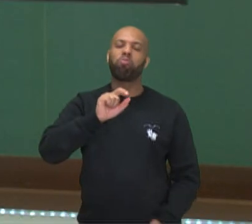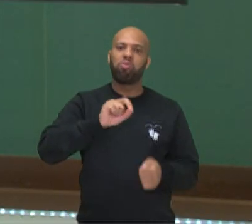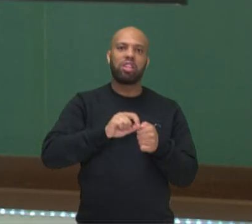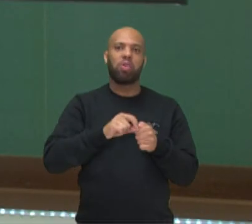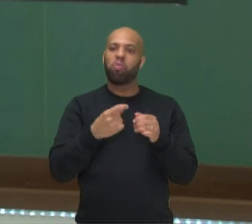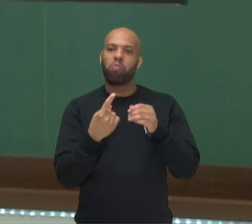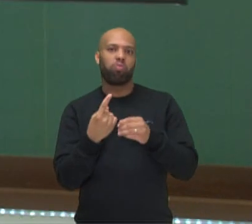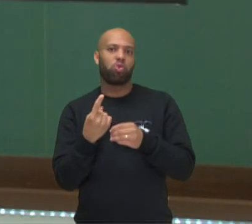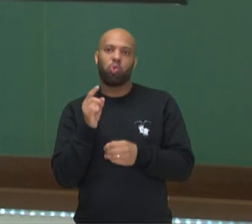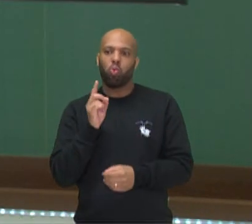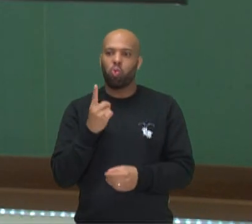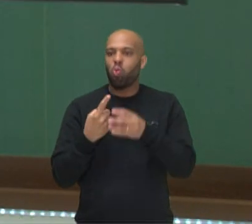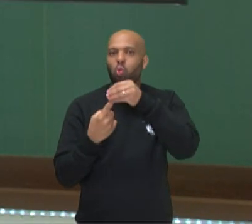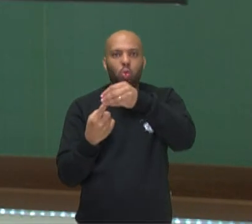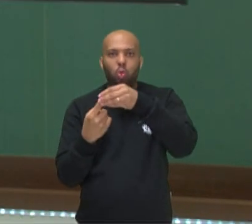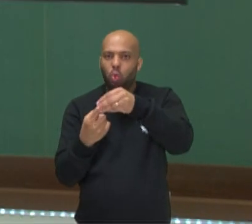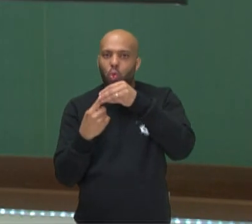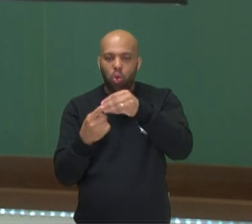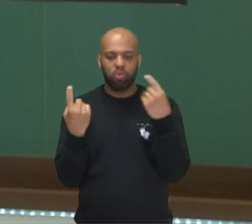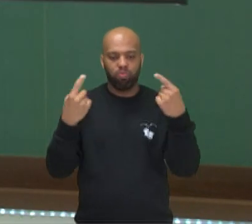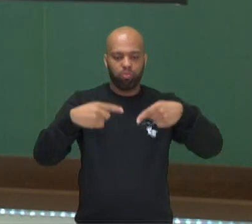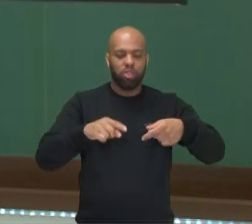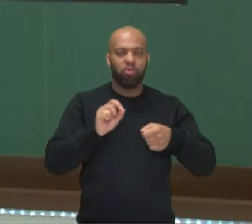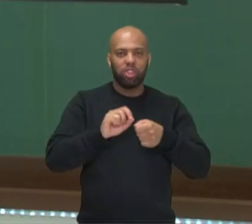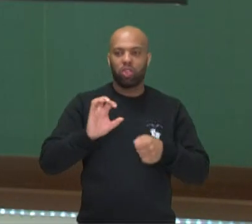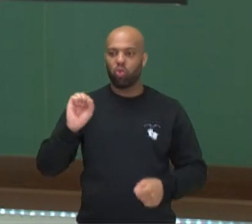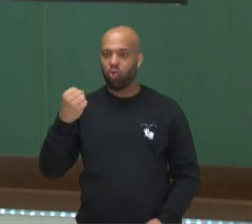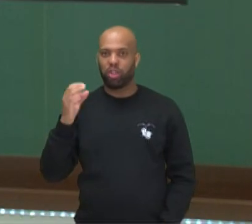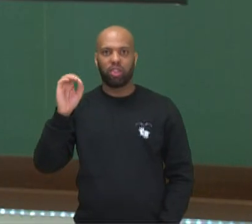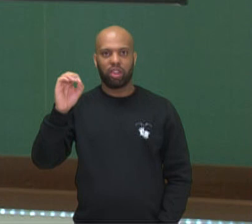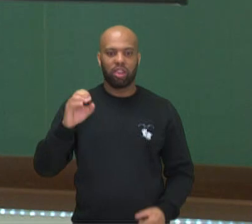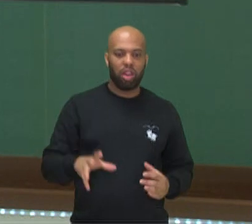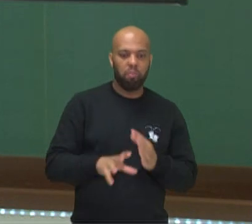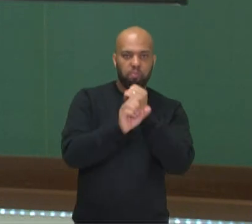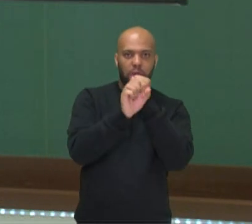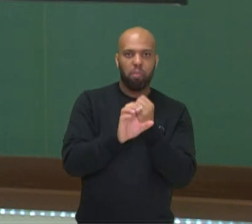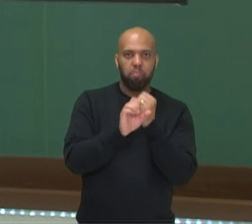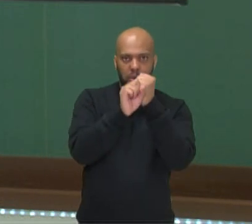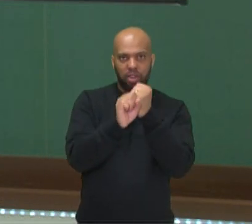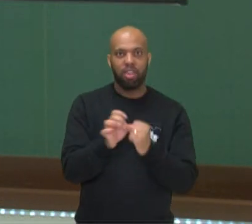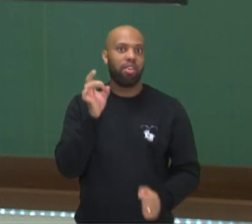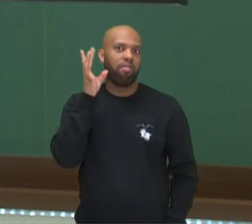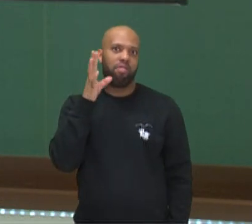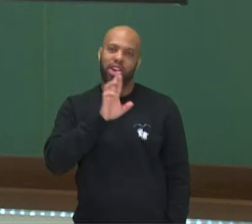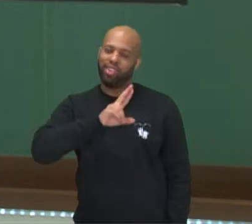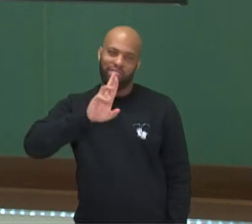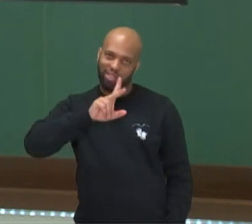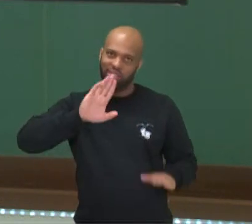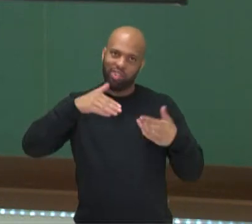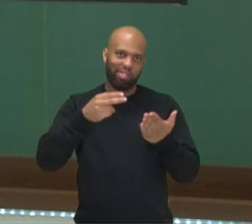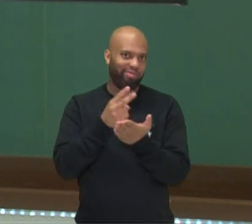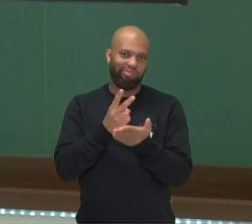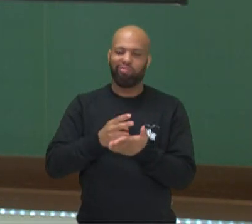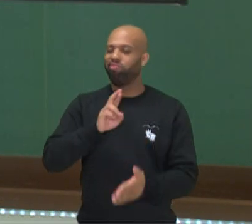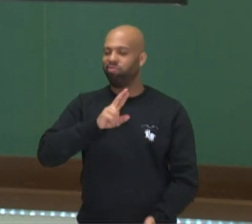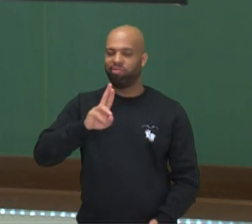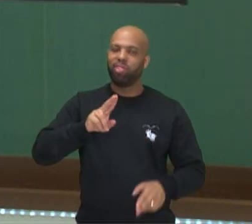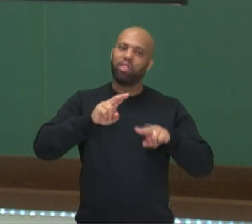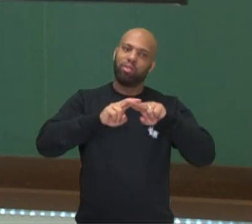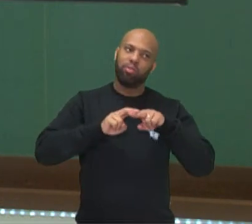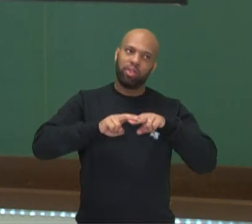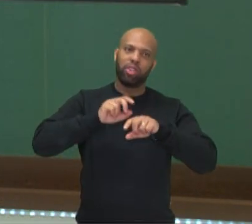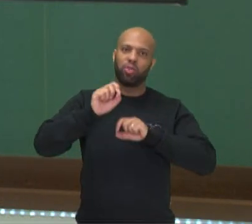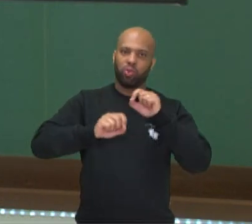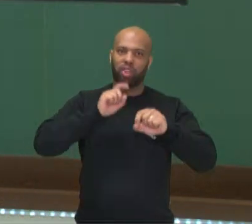de futebol aí, né, provavelmente fazer 80 pontos em um único campeonato não é algo que aconteça corriqueiramente, né? É meio que